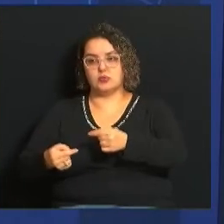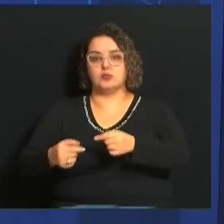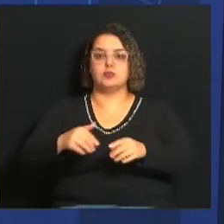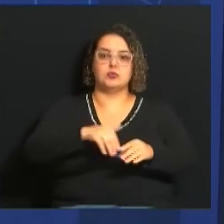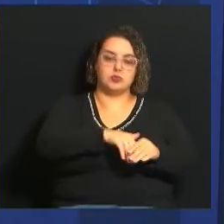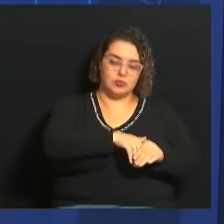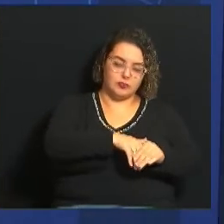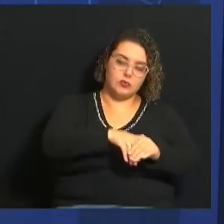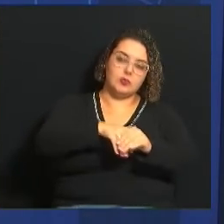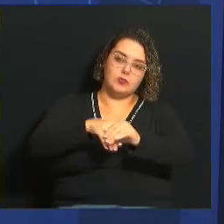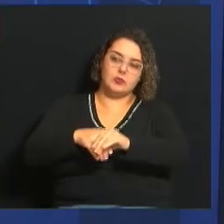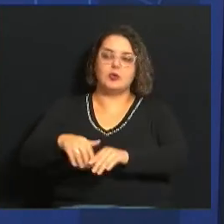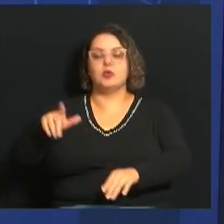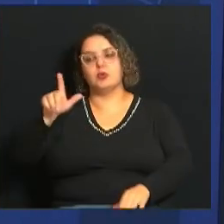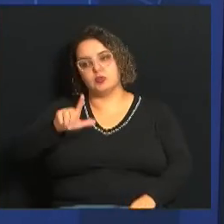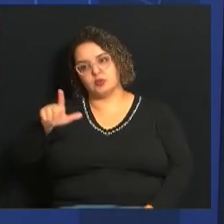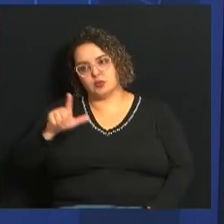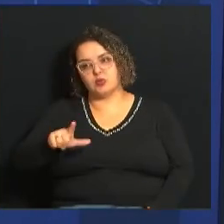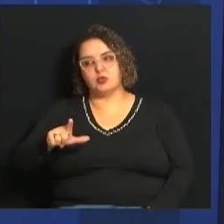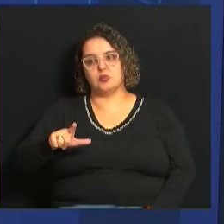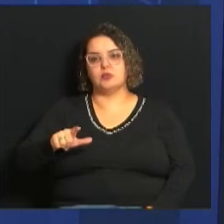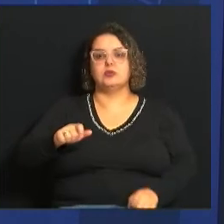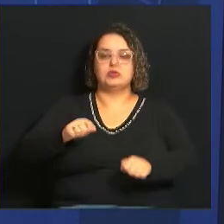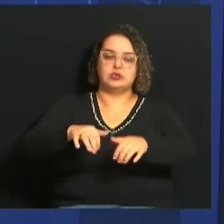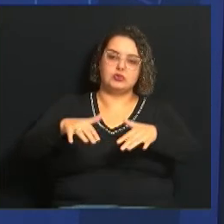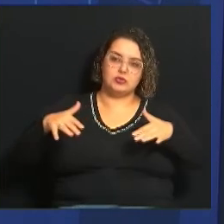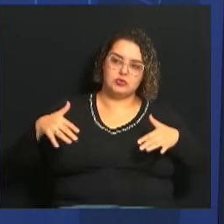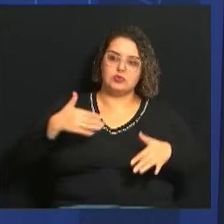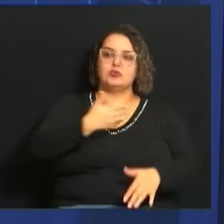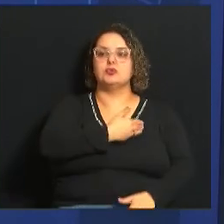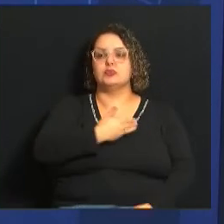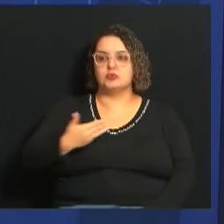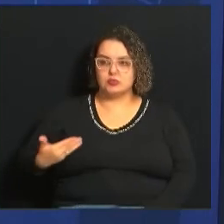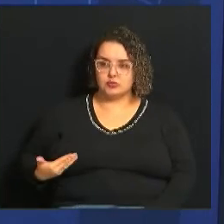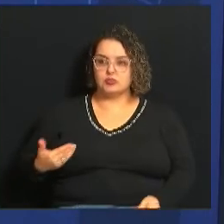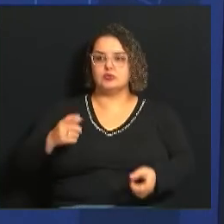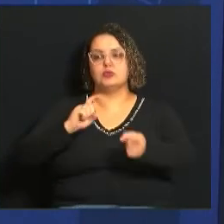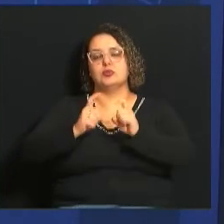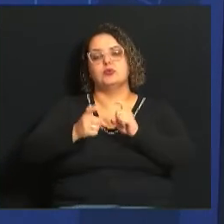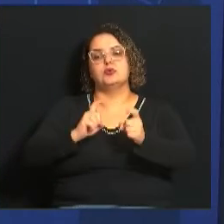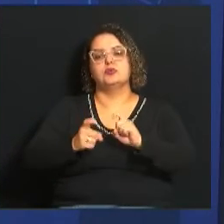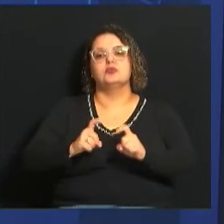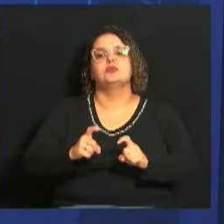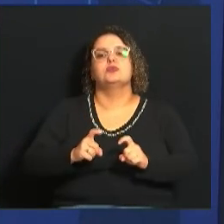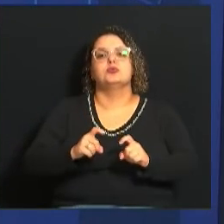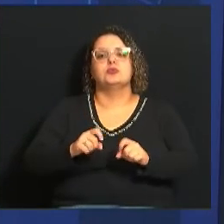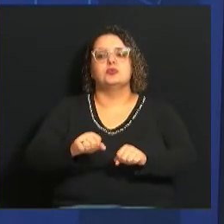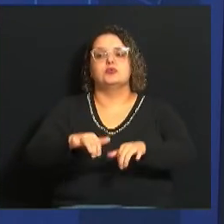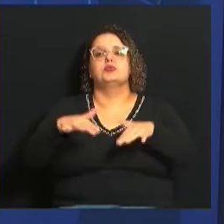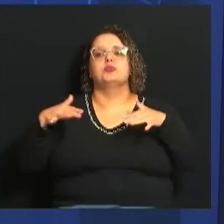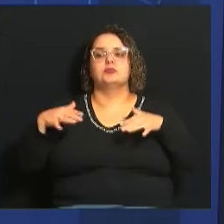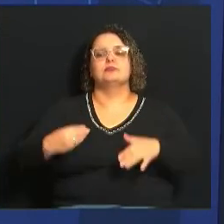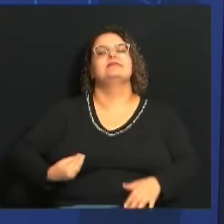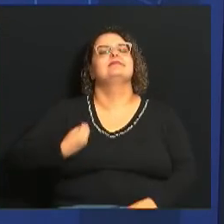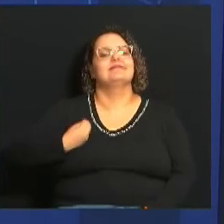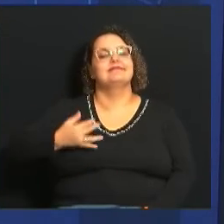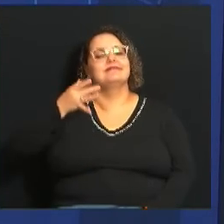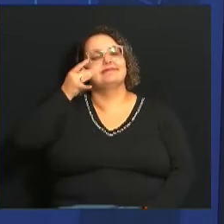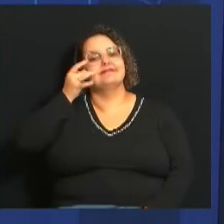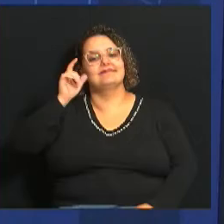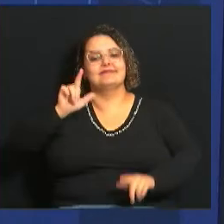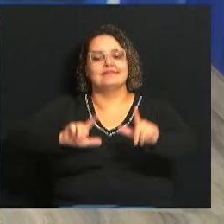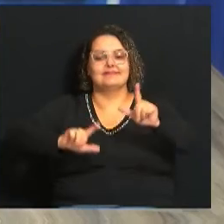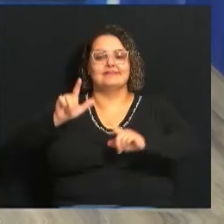votados. E claro que a audiência pública e também a reunião ordinária com transmissão ao vivo da TV